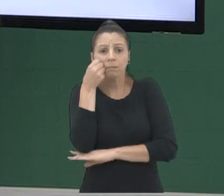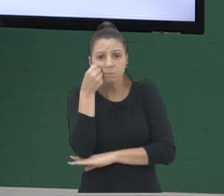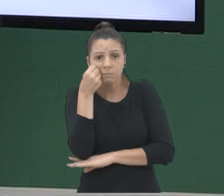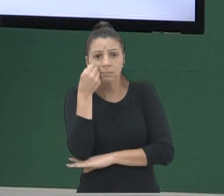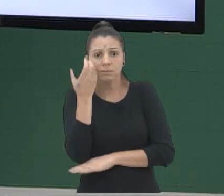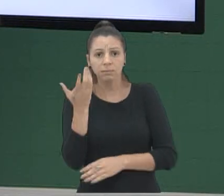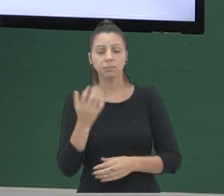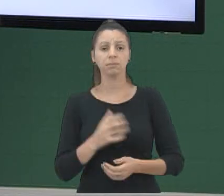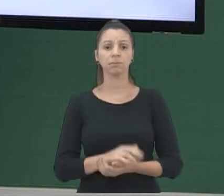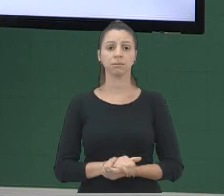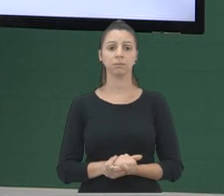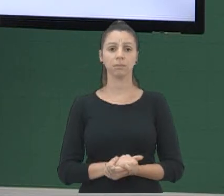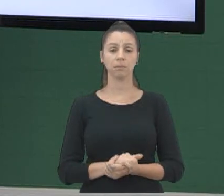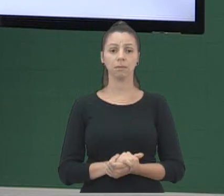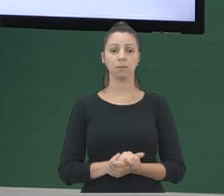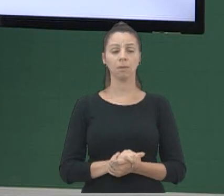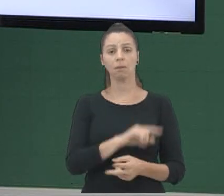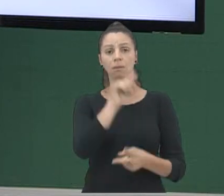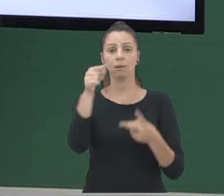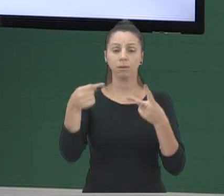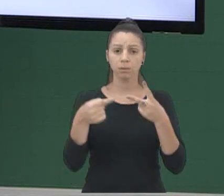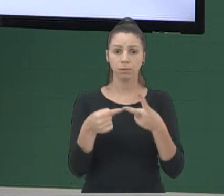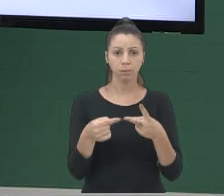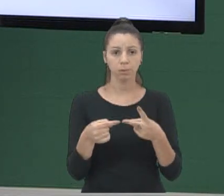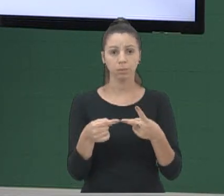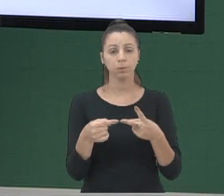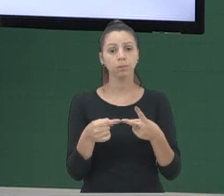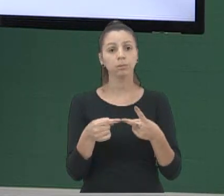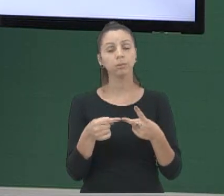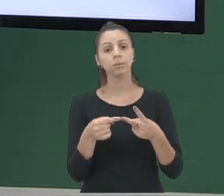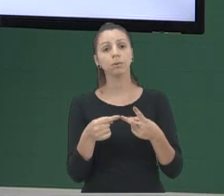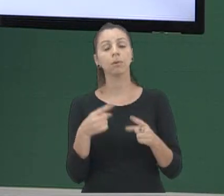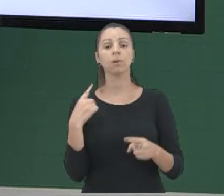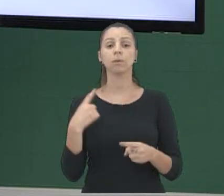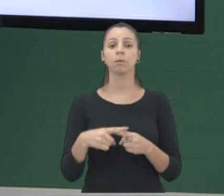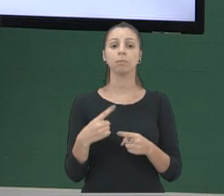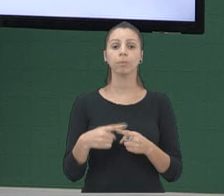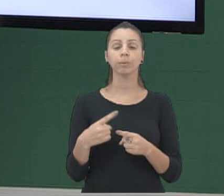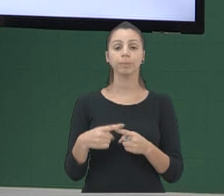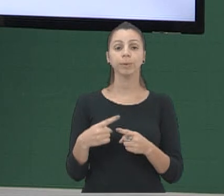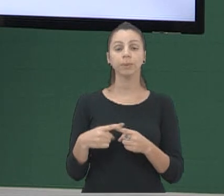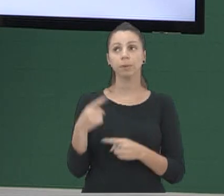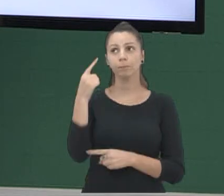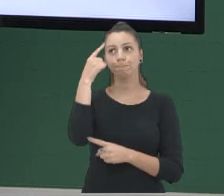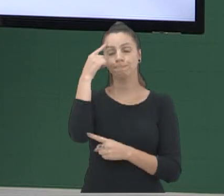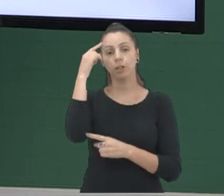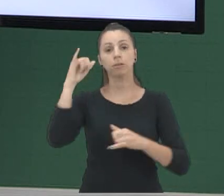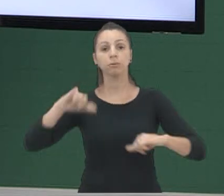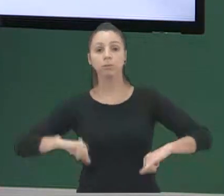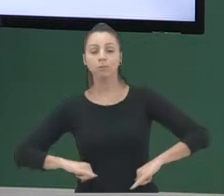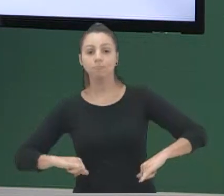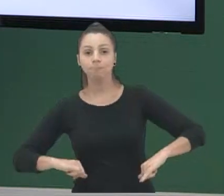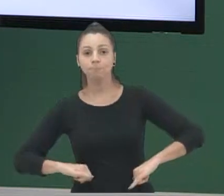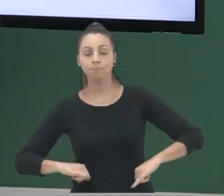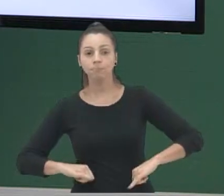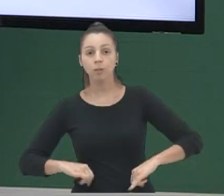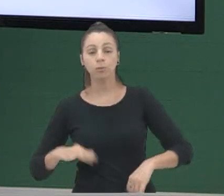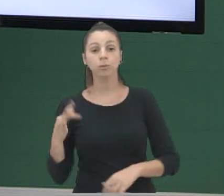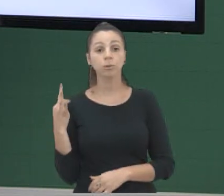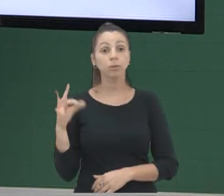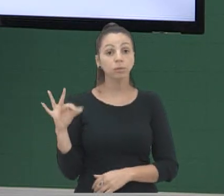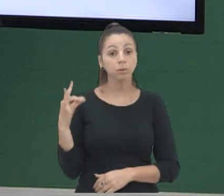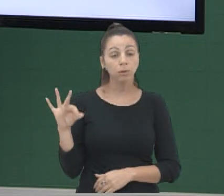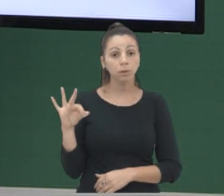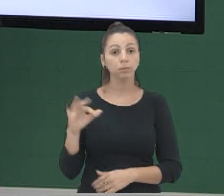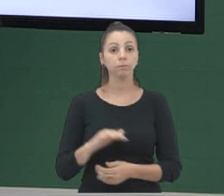ela, certo? E em segundo momento, porque a gente tem uma ideia de sofrimento, de dor, né? Então, nesse